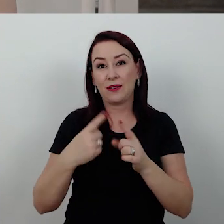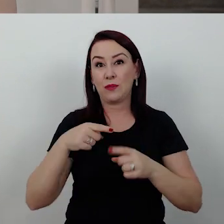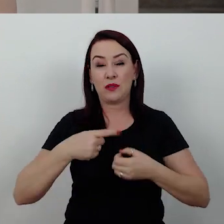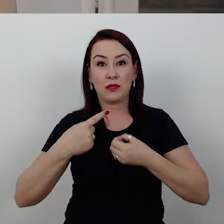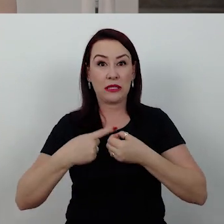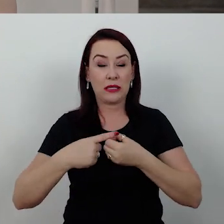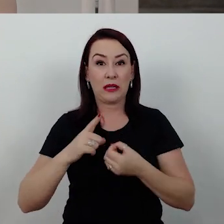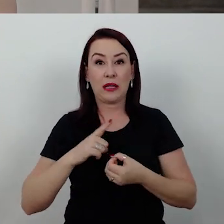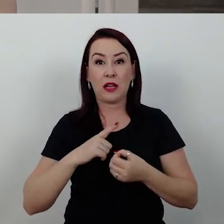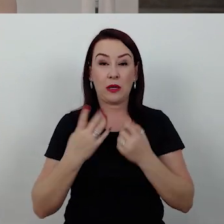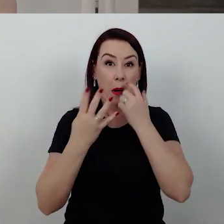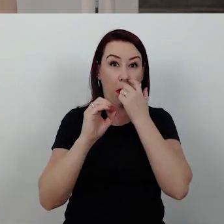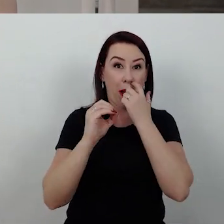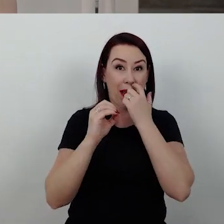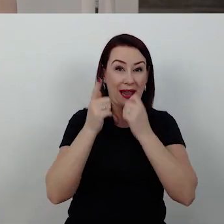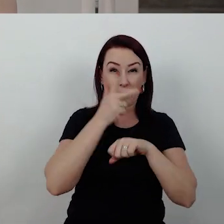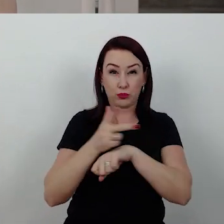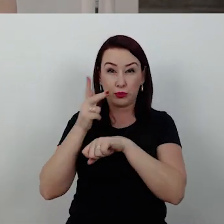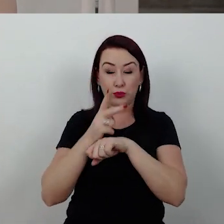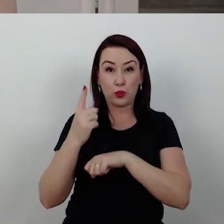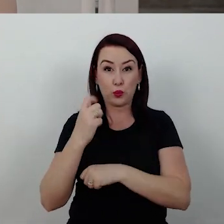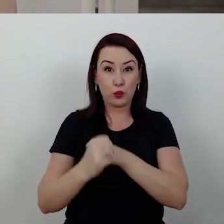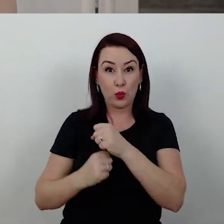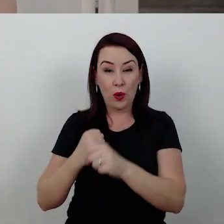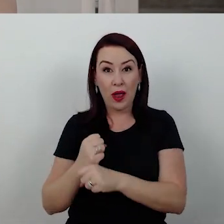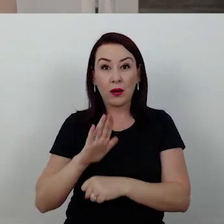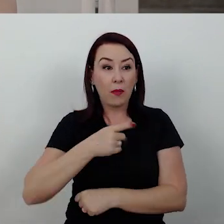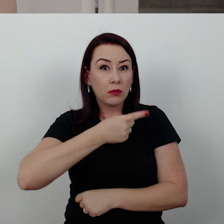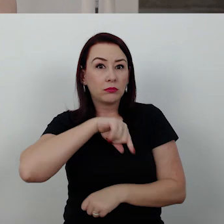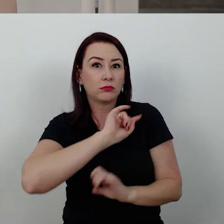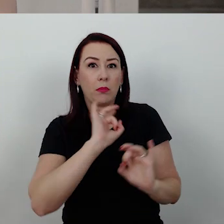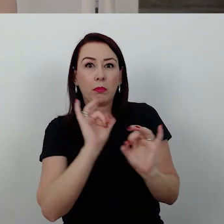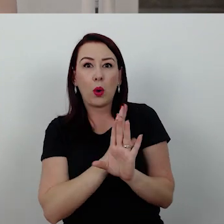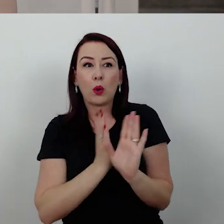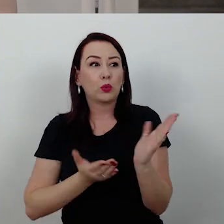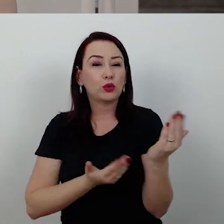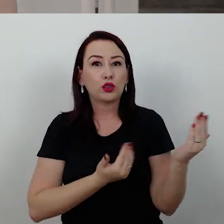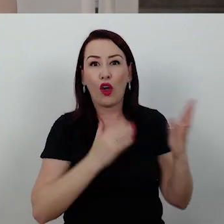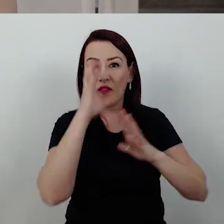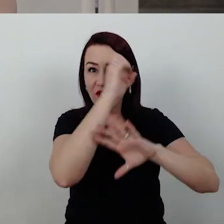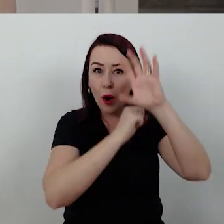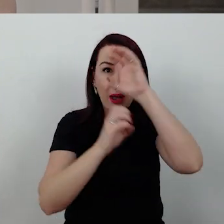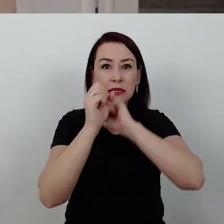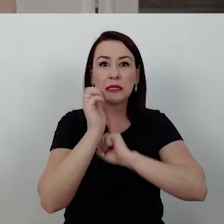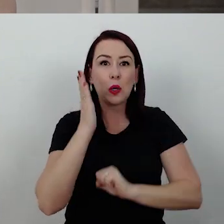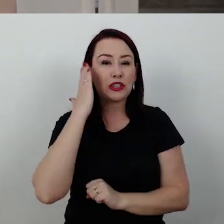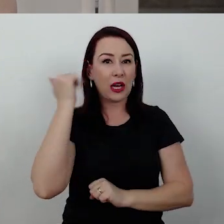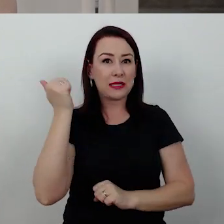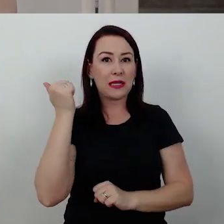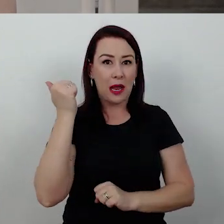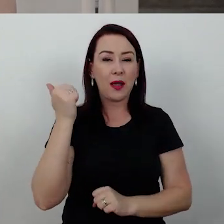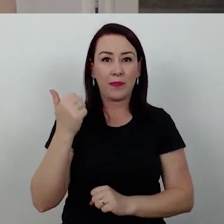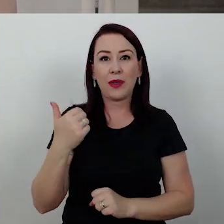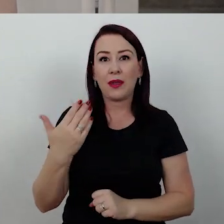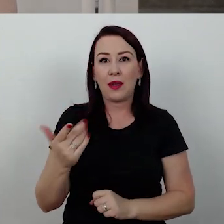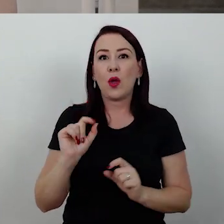cidade que recebe 40 produções num ano, com uma mão de obra ali formada de 80 jovens, ainda sem